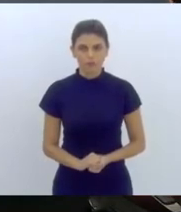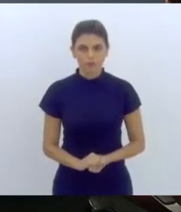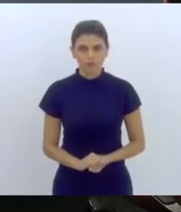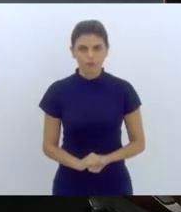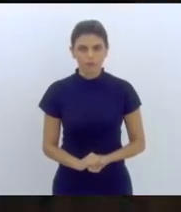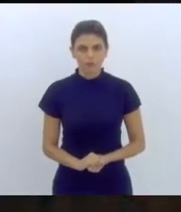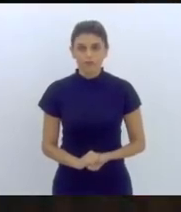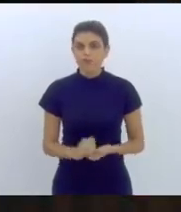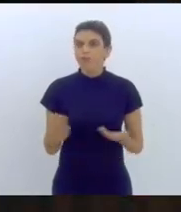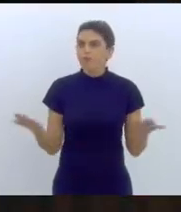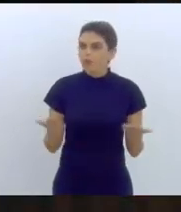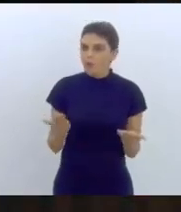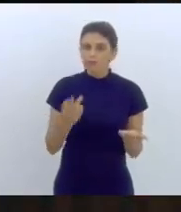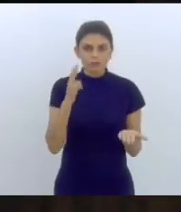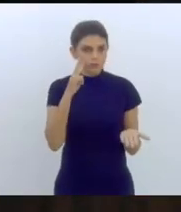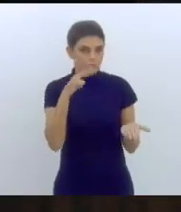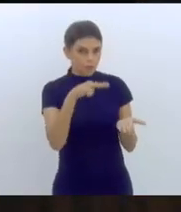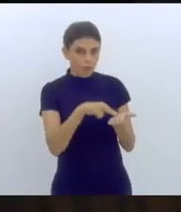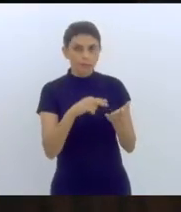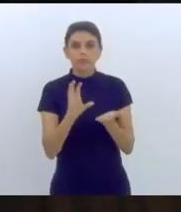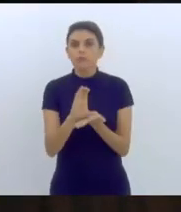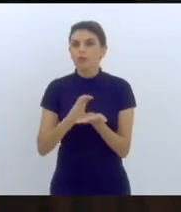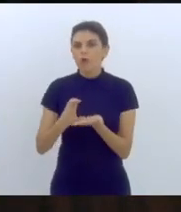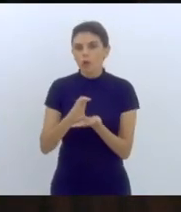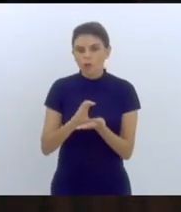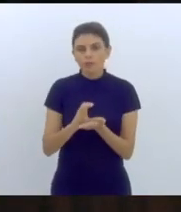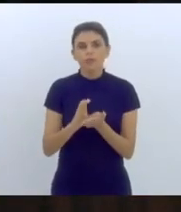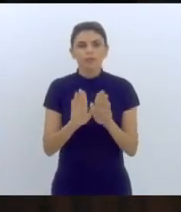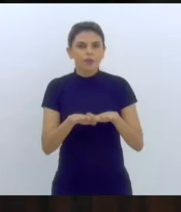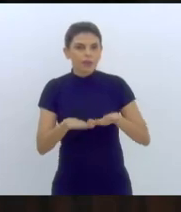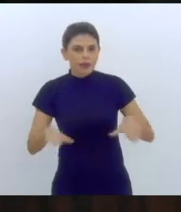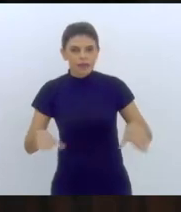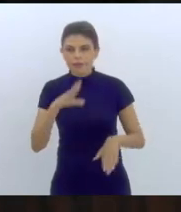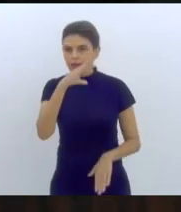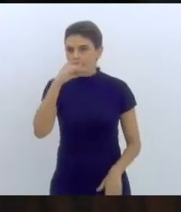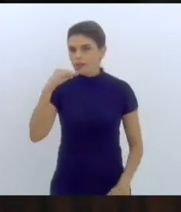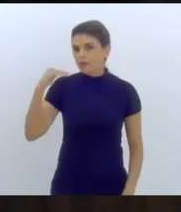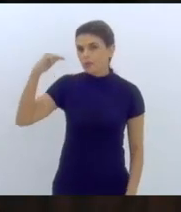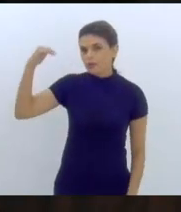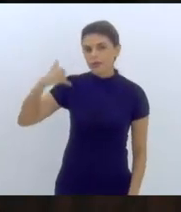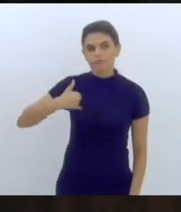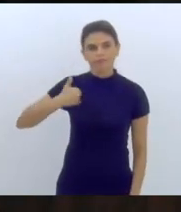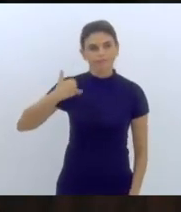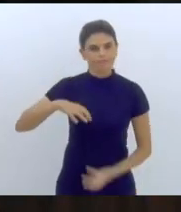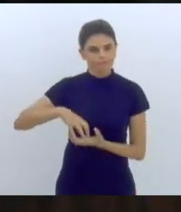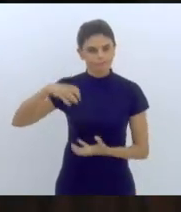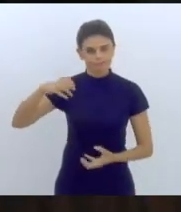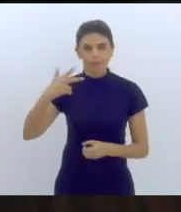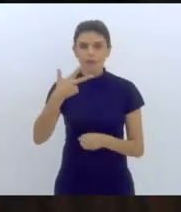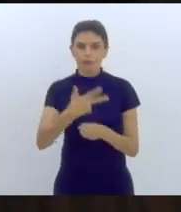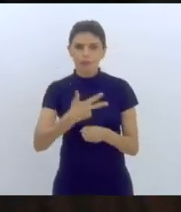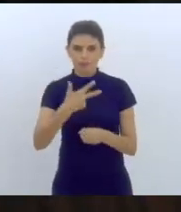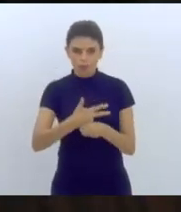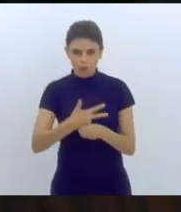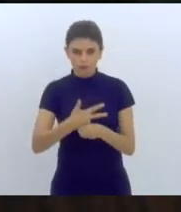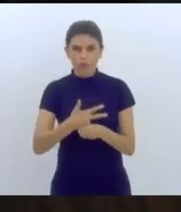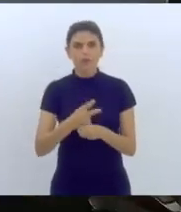Para emitir parecer pela Comissão de Assuntos da Criança, do Adolescente e do Idoso, deputado Munir